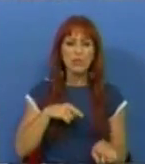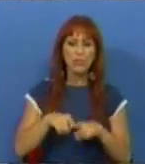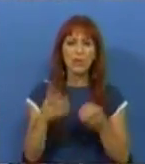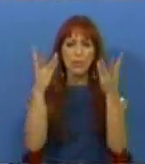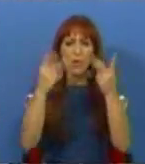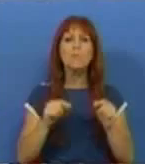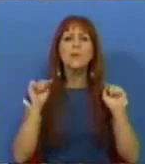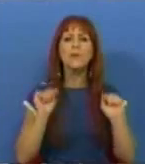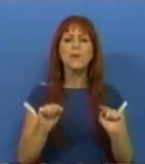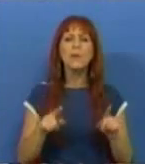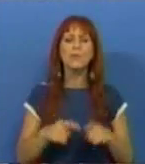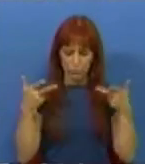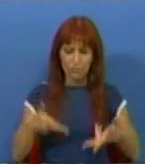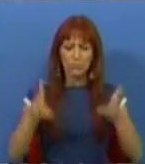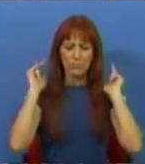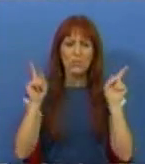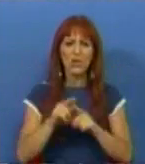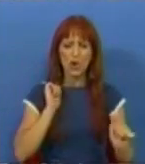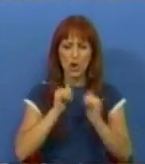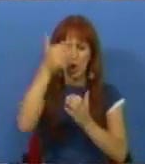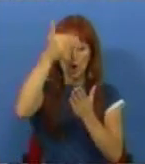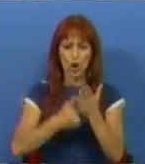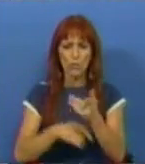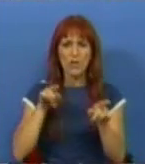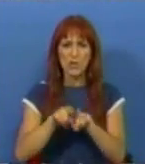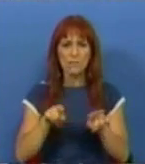política orçamental com liberdade e os documentos